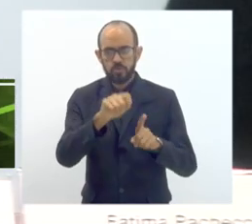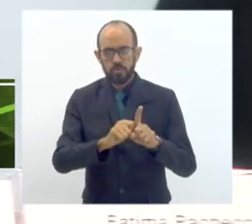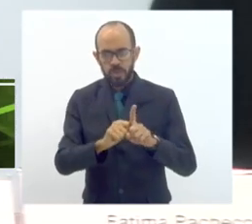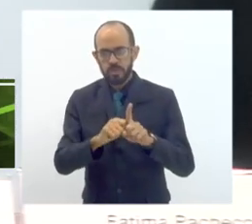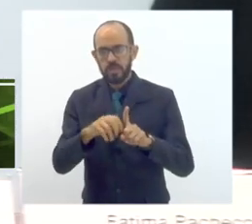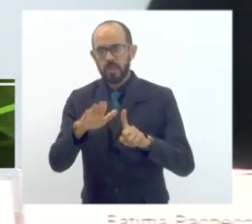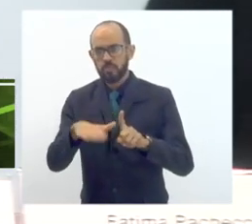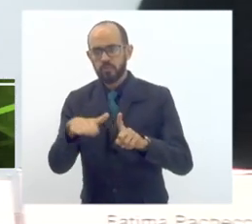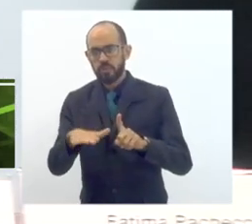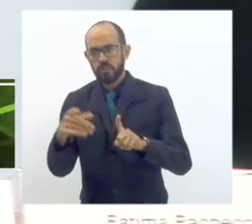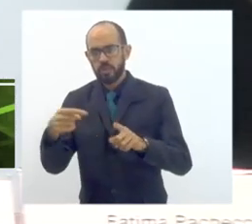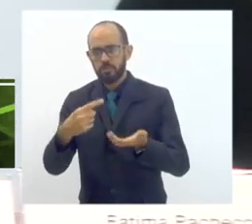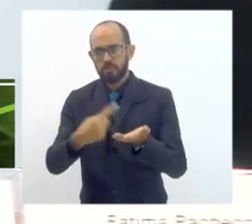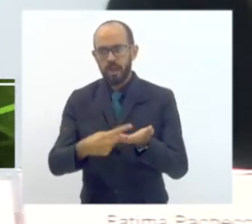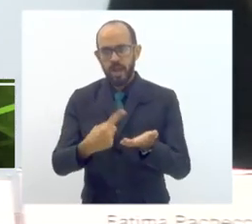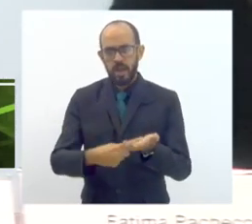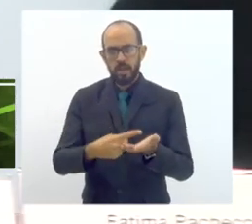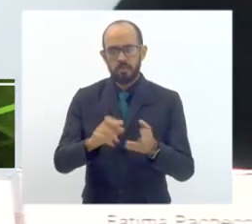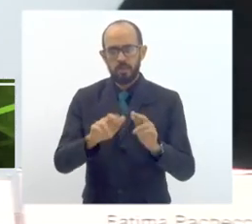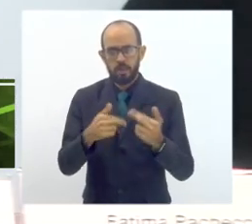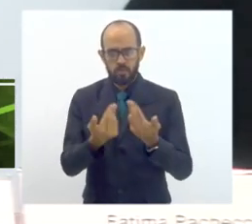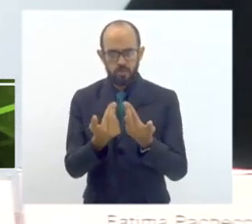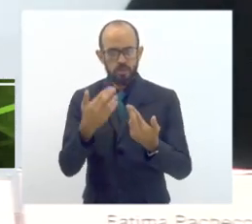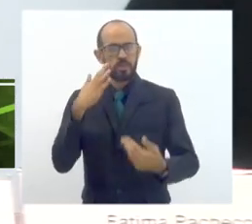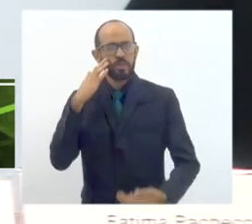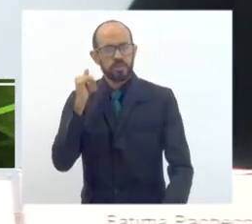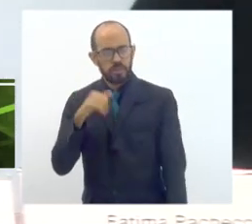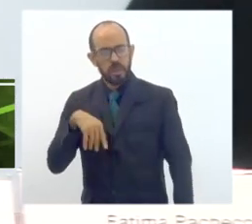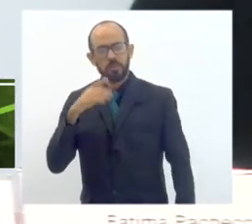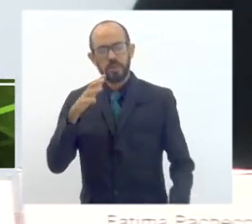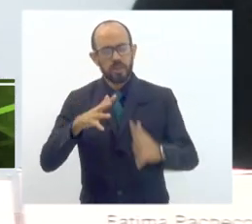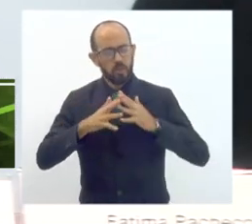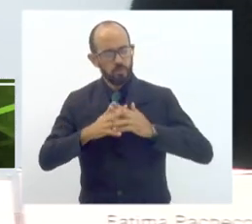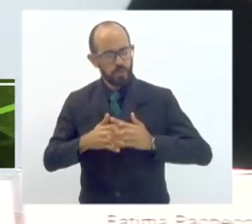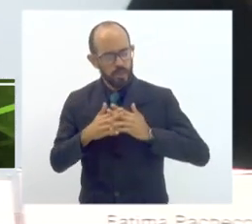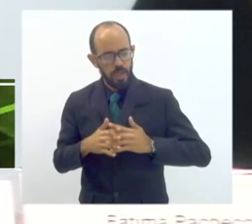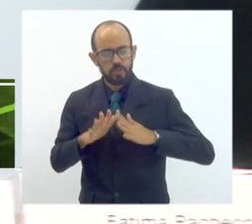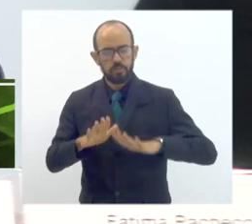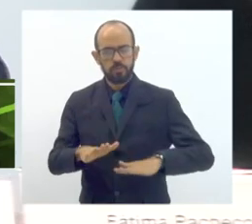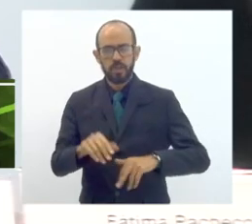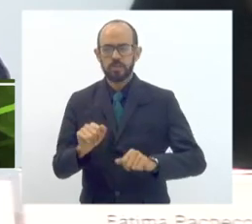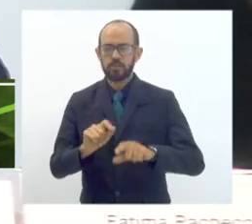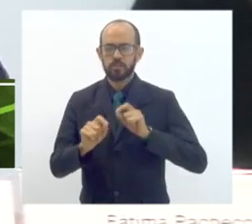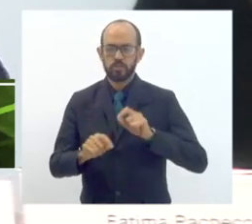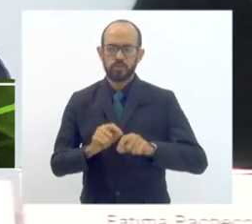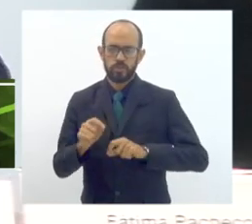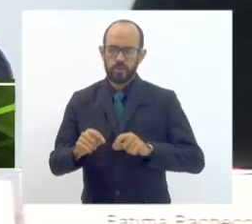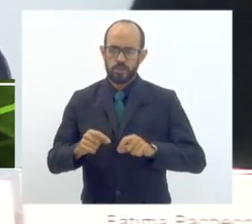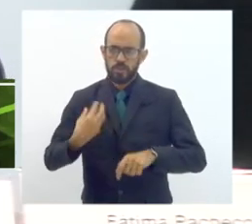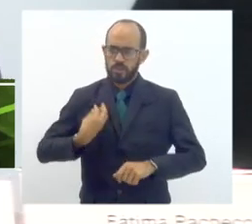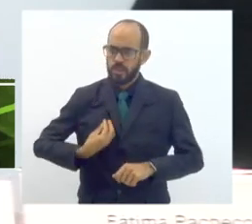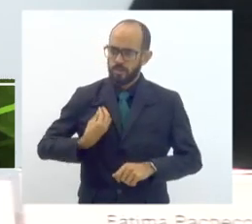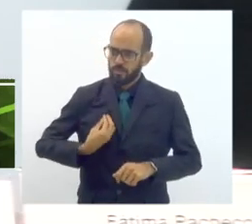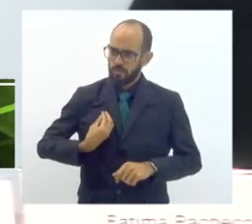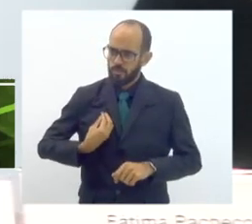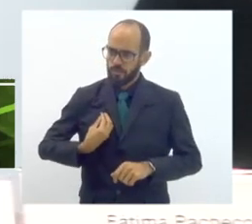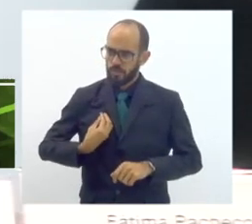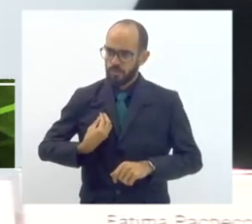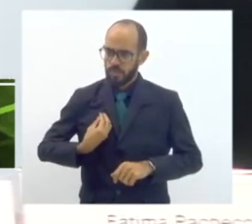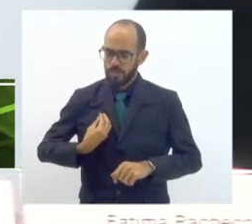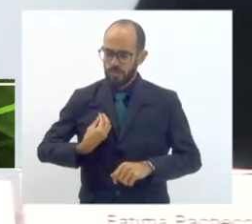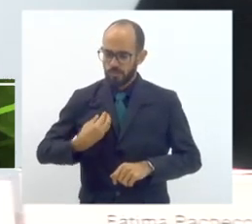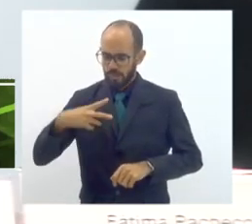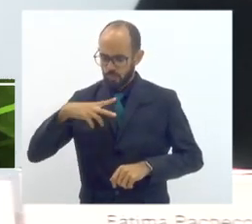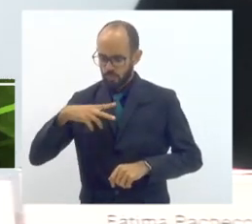reunião, a gente tem a dificuldade, a gente sabe da agenda apertada, mas na vida, seja na vida ou na vida